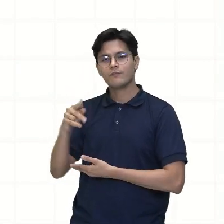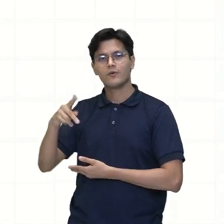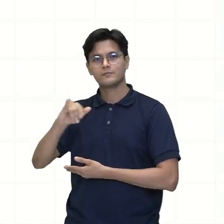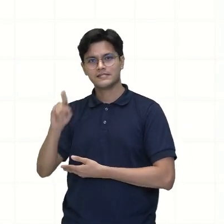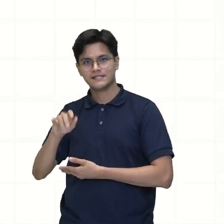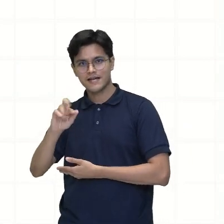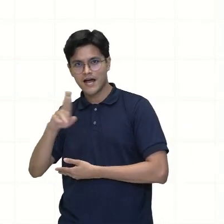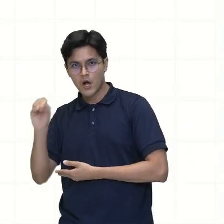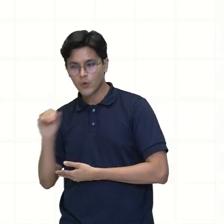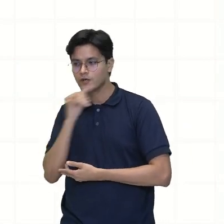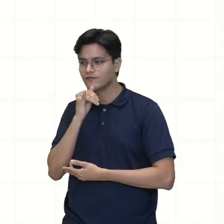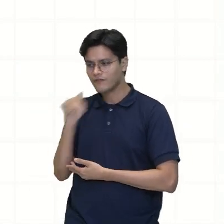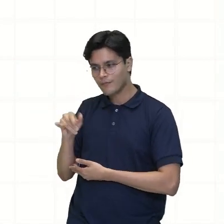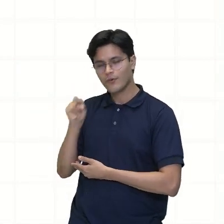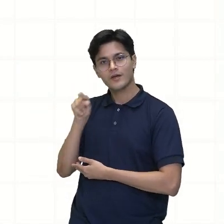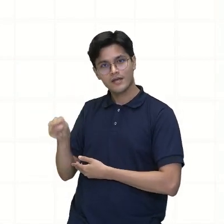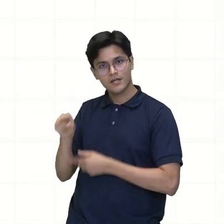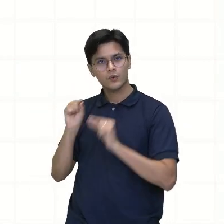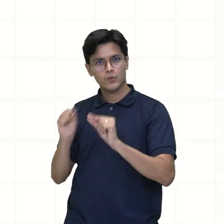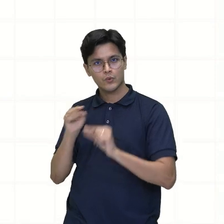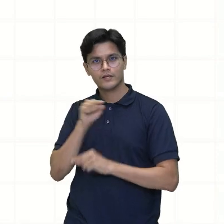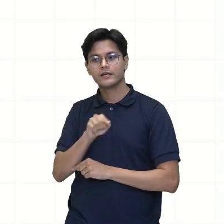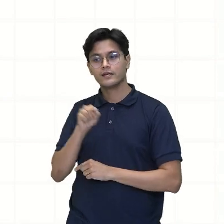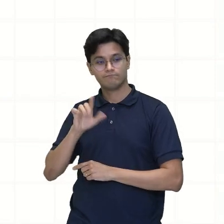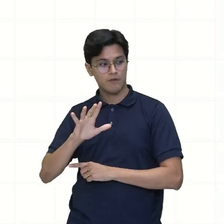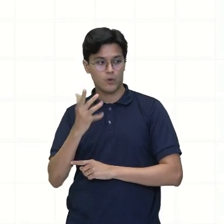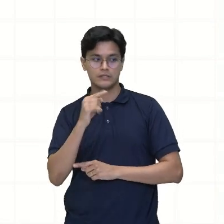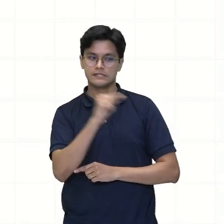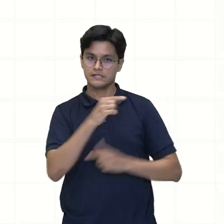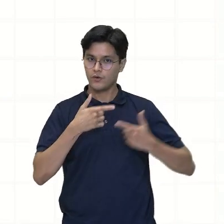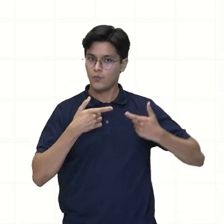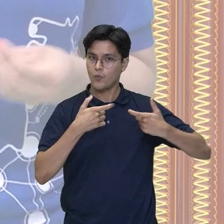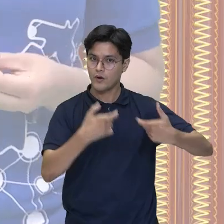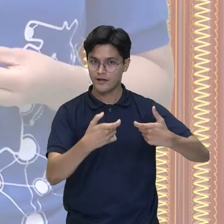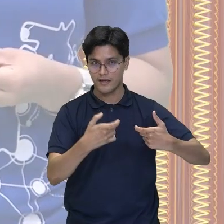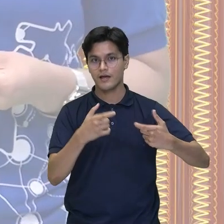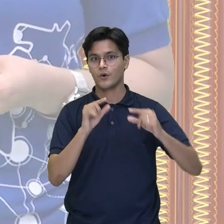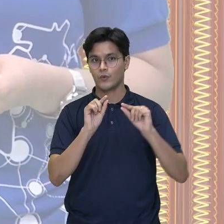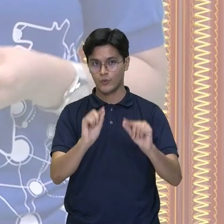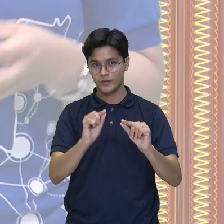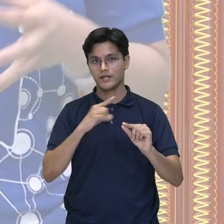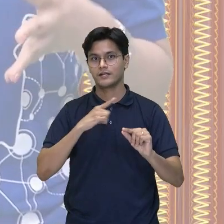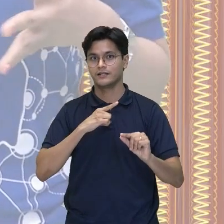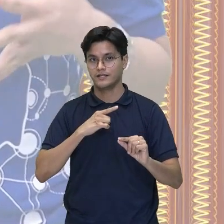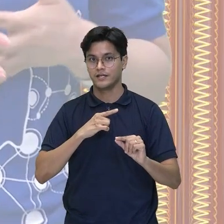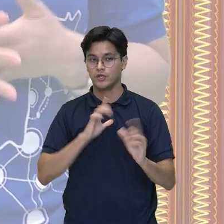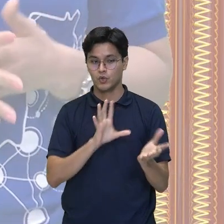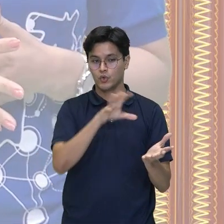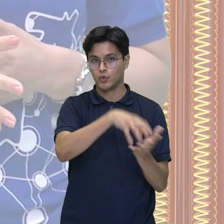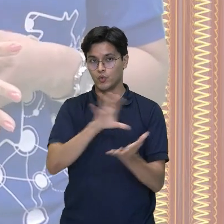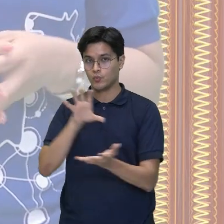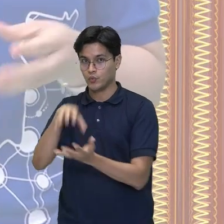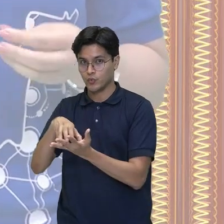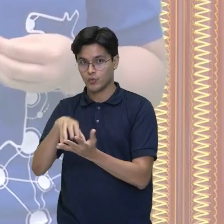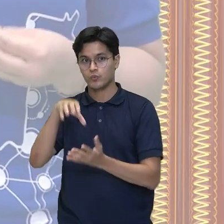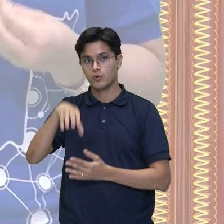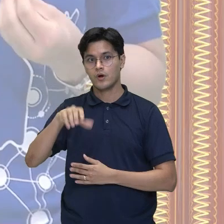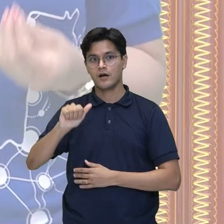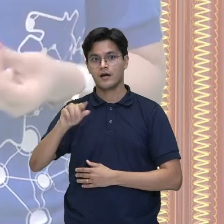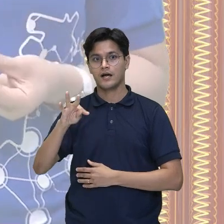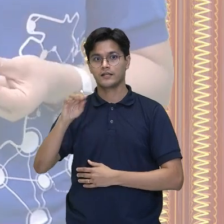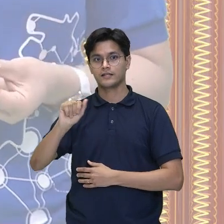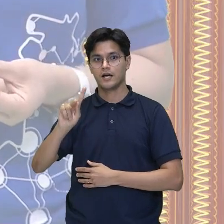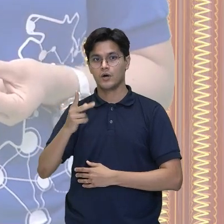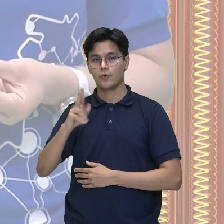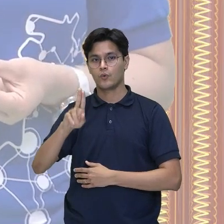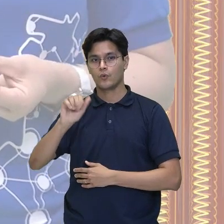são essas pessoas, professora? Acompanhem só comigo. Atahualpa e o Osca. Eles eram descendentes do Sapa